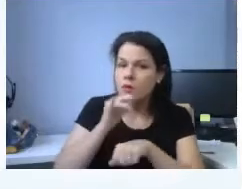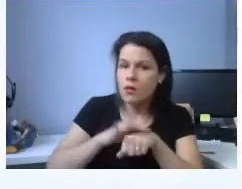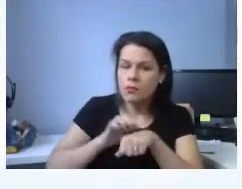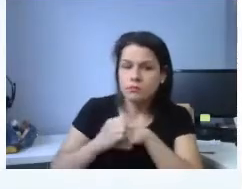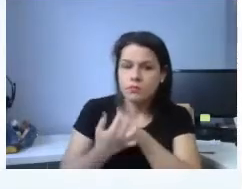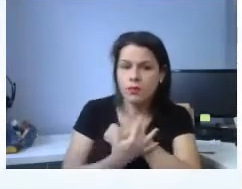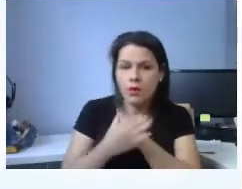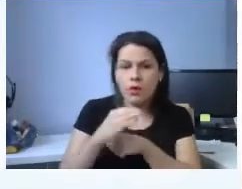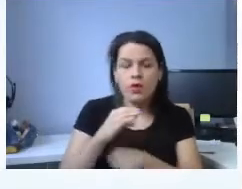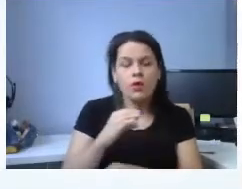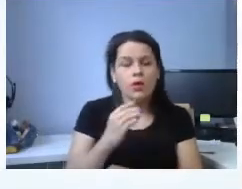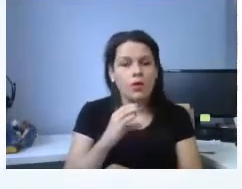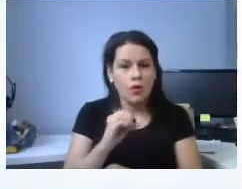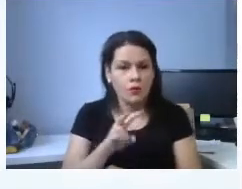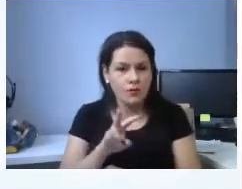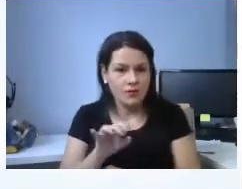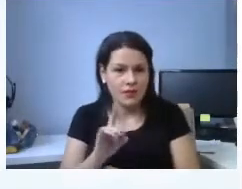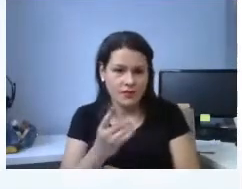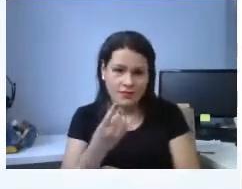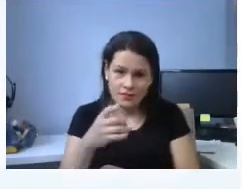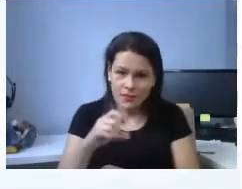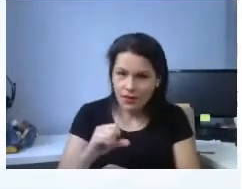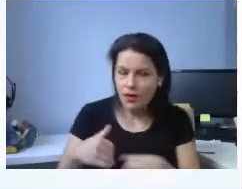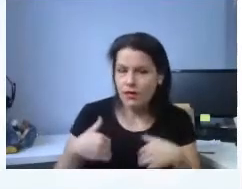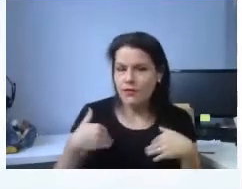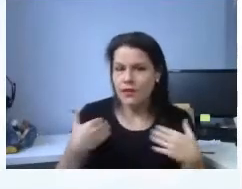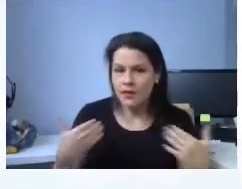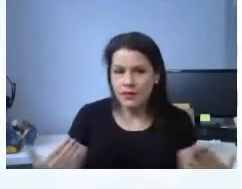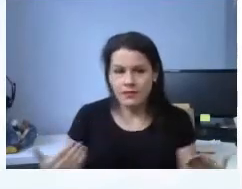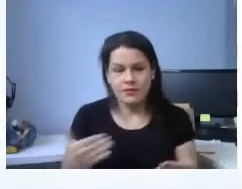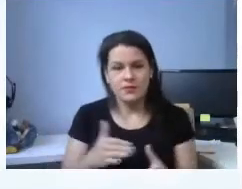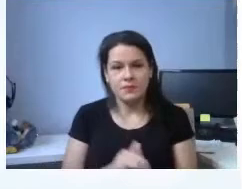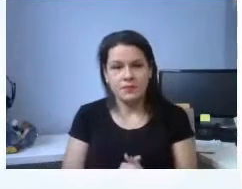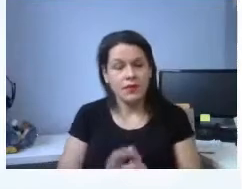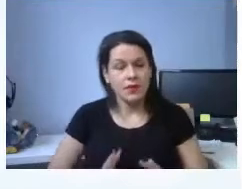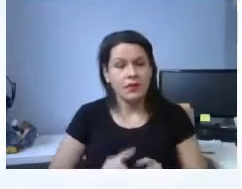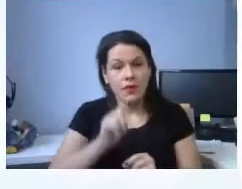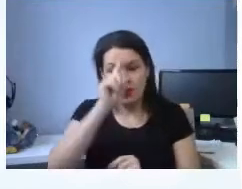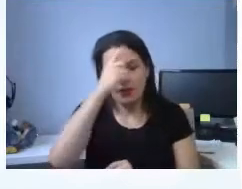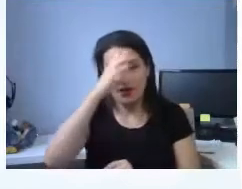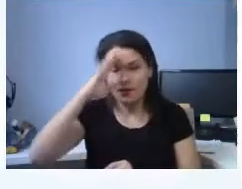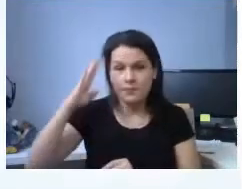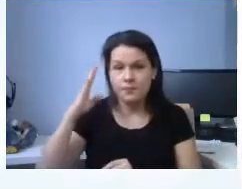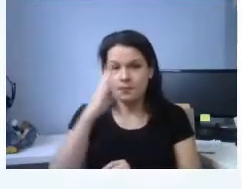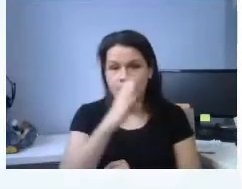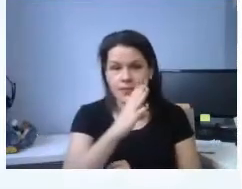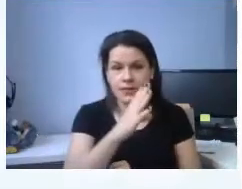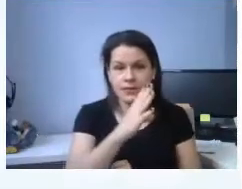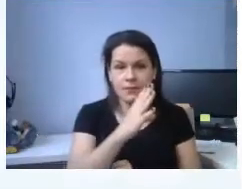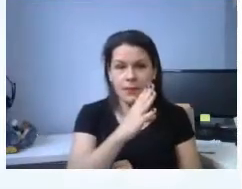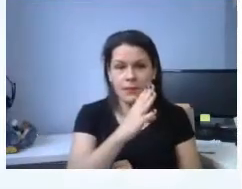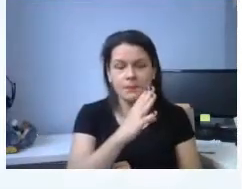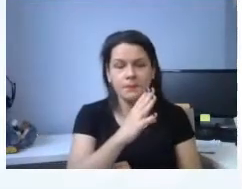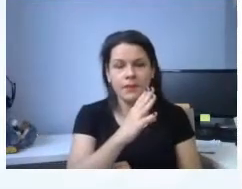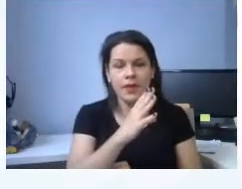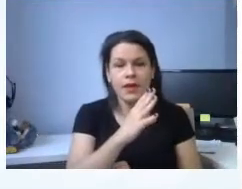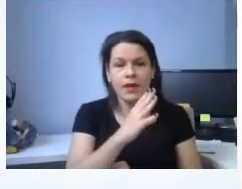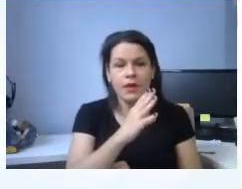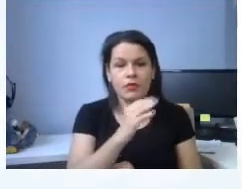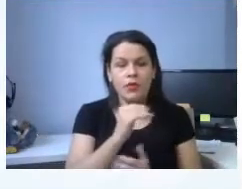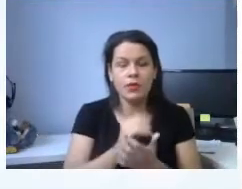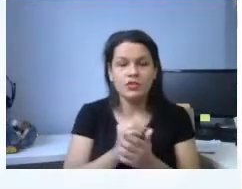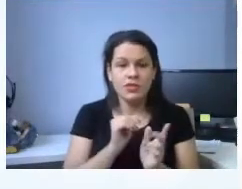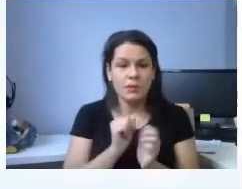novo coronavírus, enfim. Essa é a ideia principal da nota técnica, tentar definir